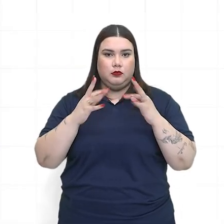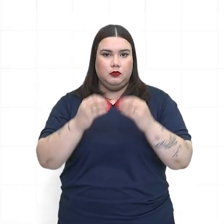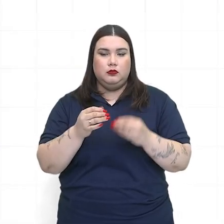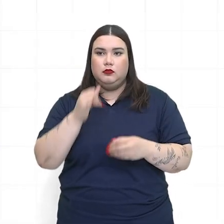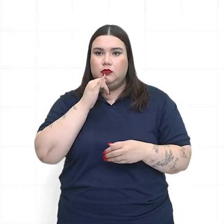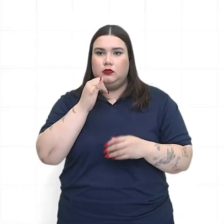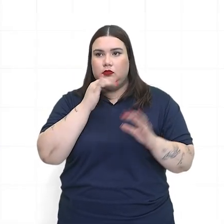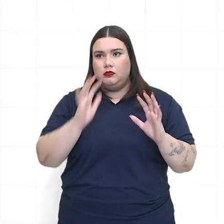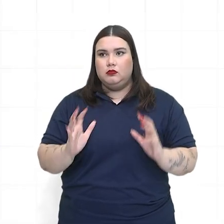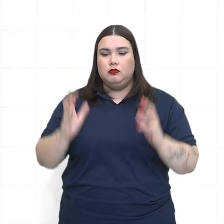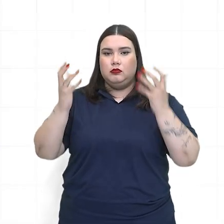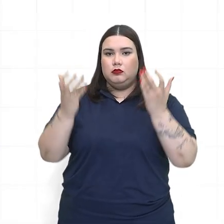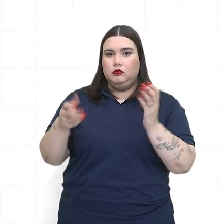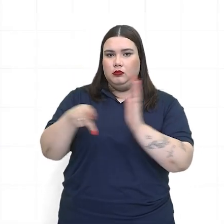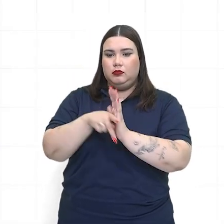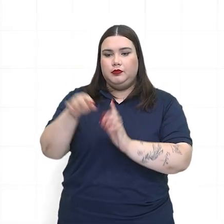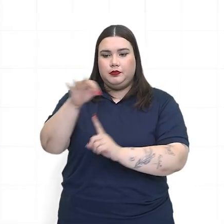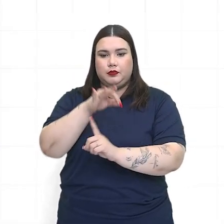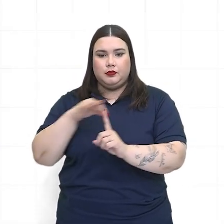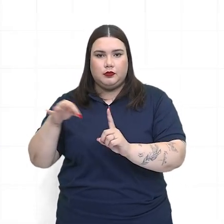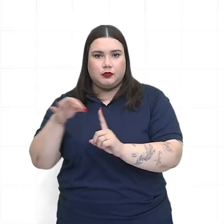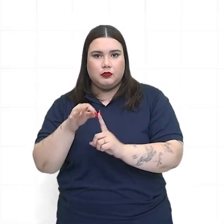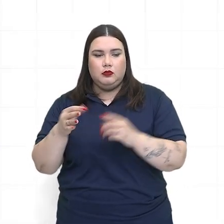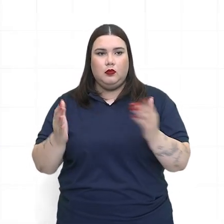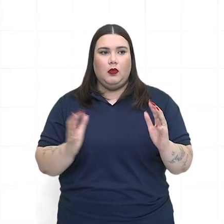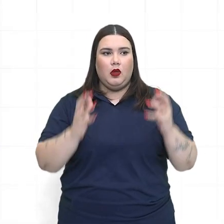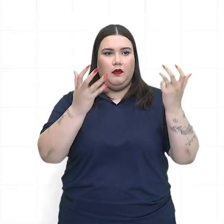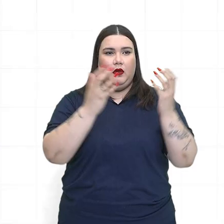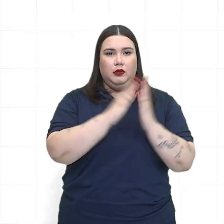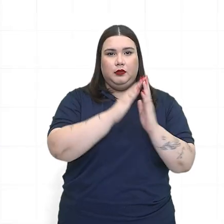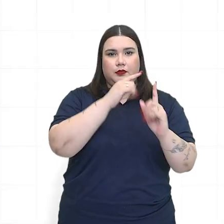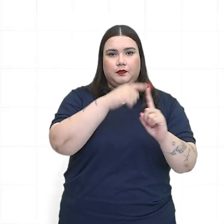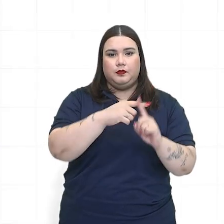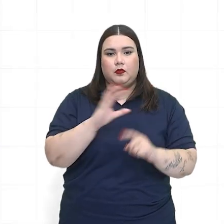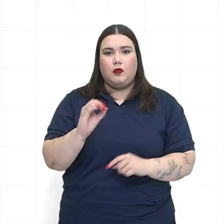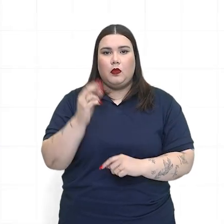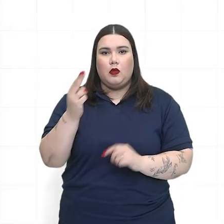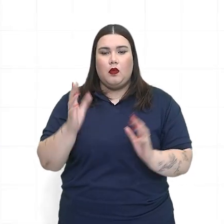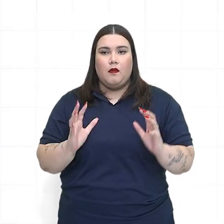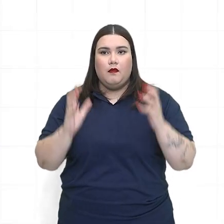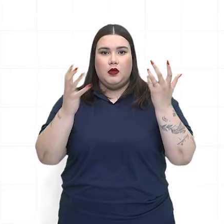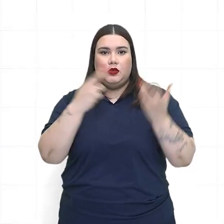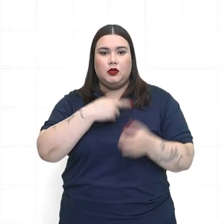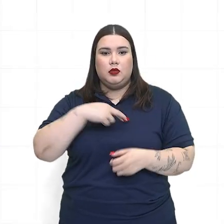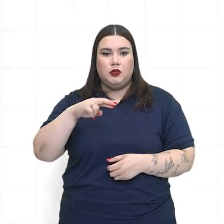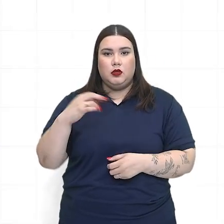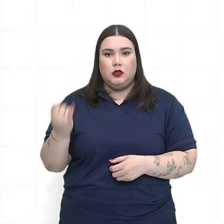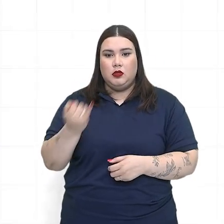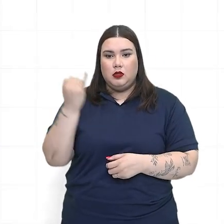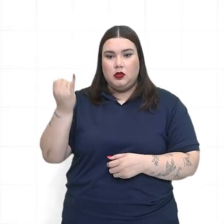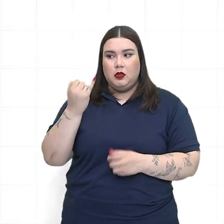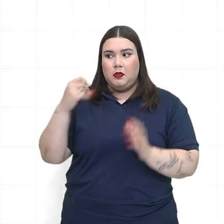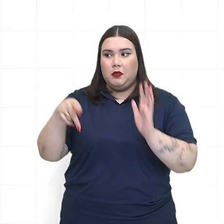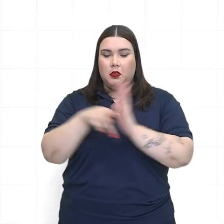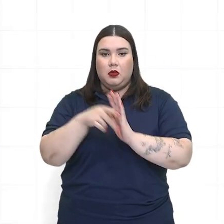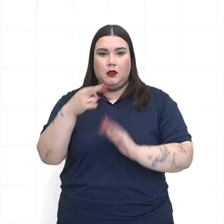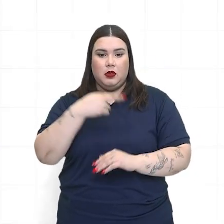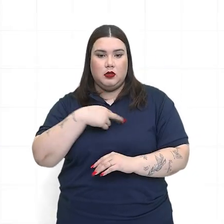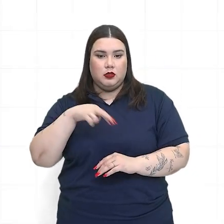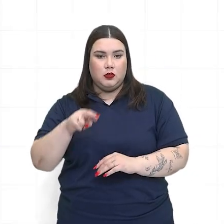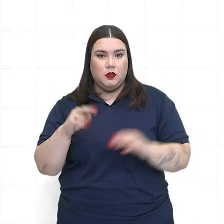uma festa de um santo, uma festa na igreja, ou uma festa religiosa muito importante para determinada